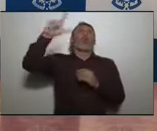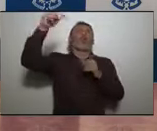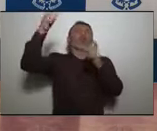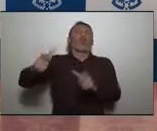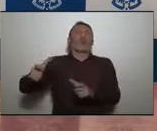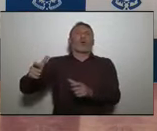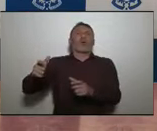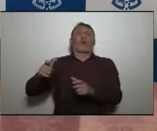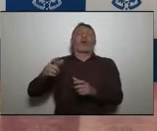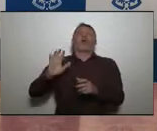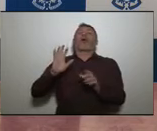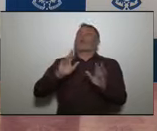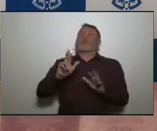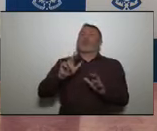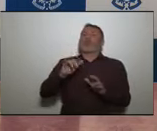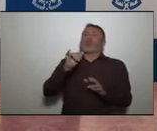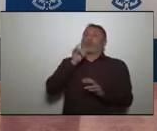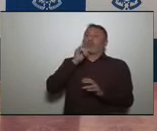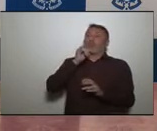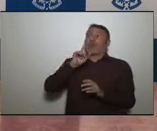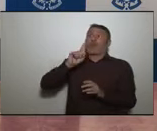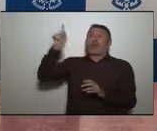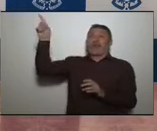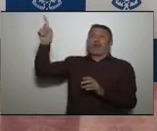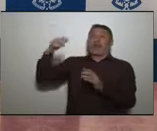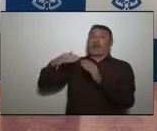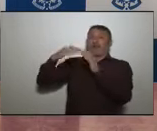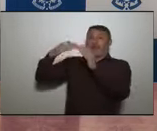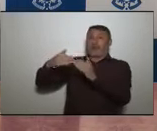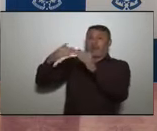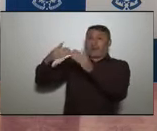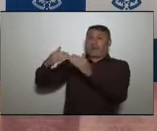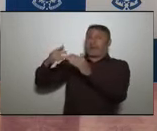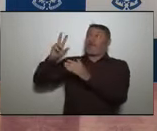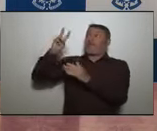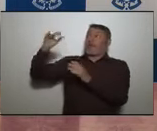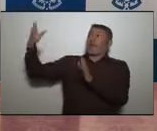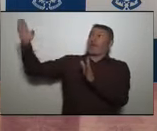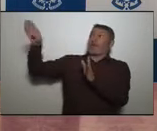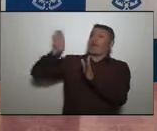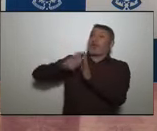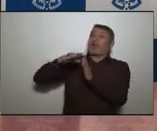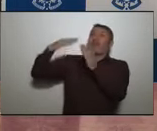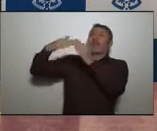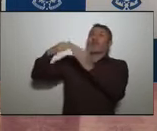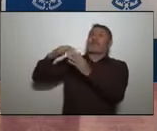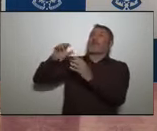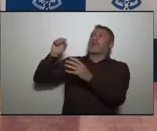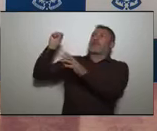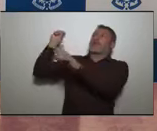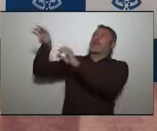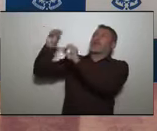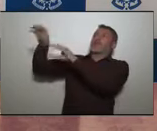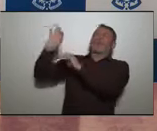não foi embarcada, estava pronta para ser embarcada, não foi embarcada, e o fornecedor diz que